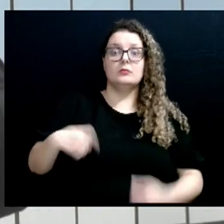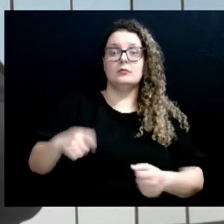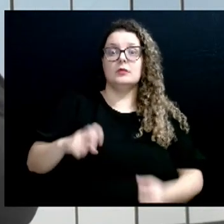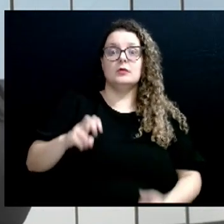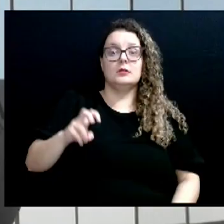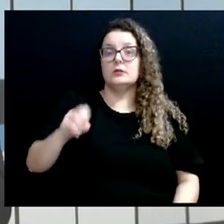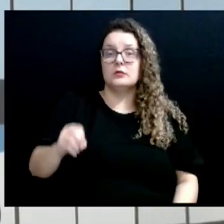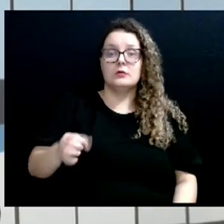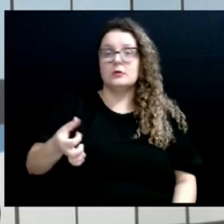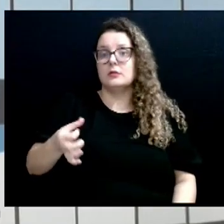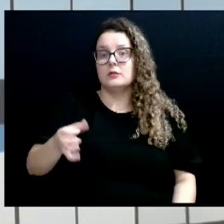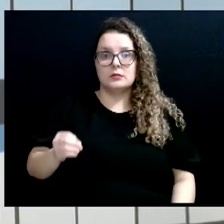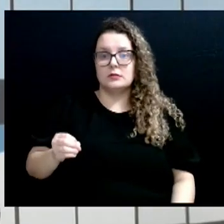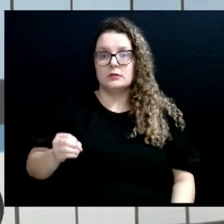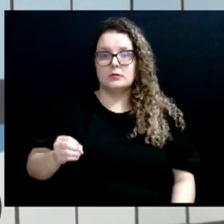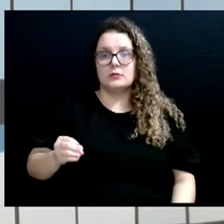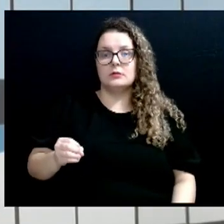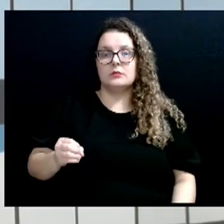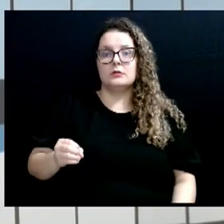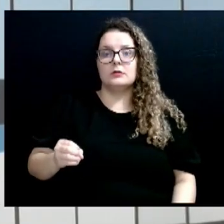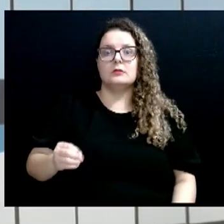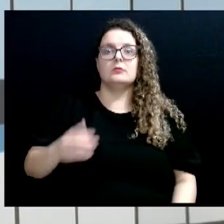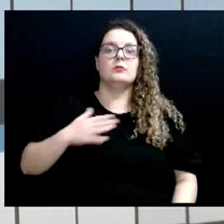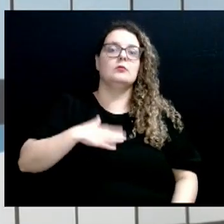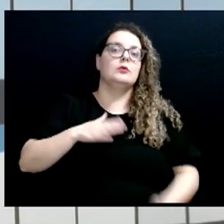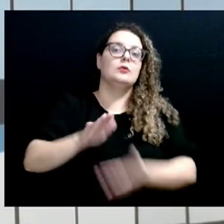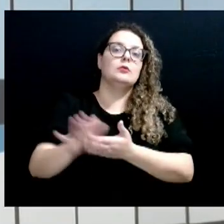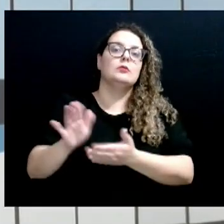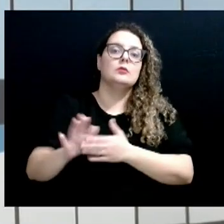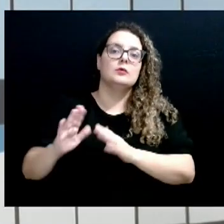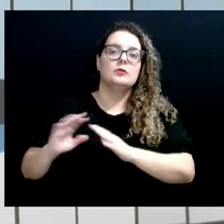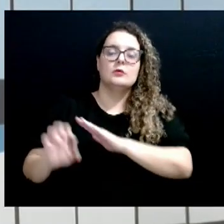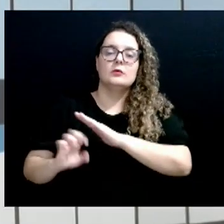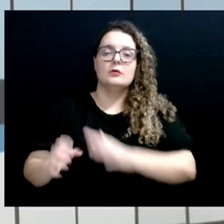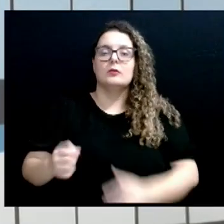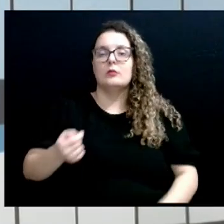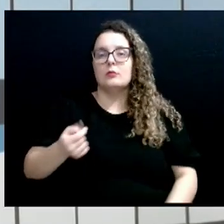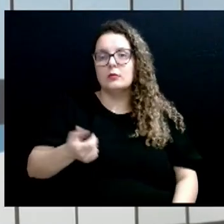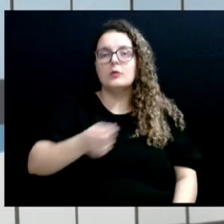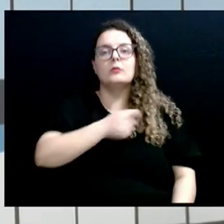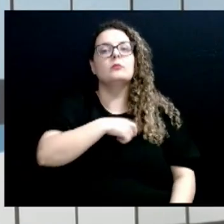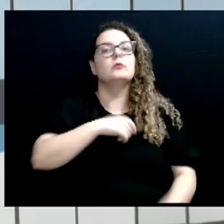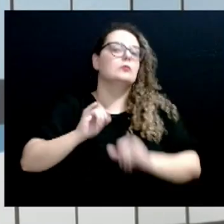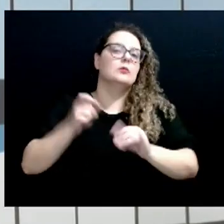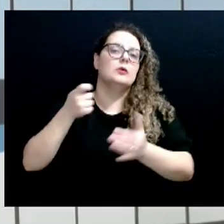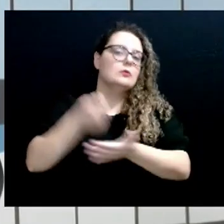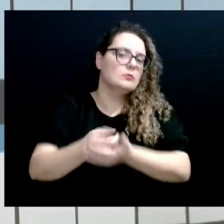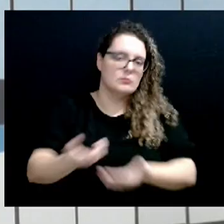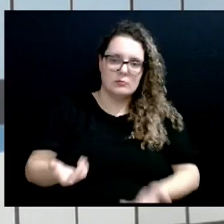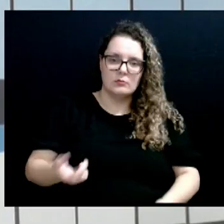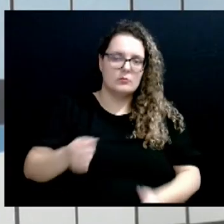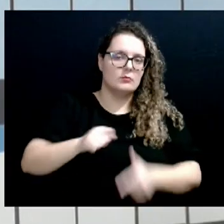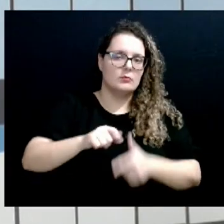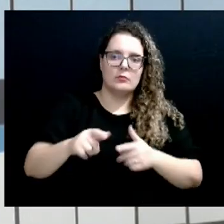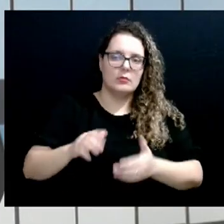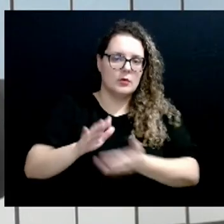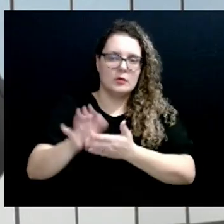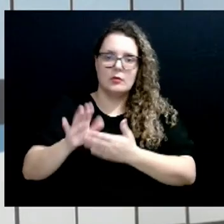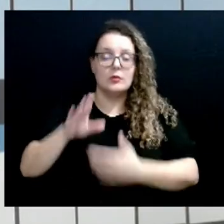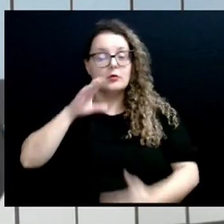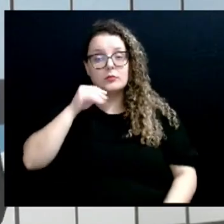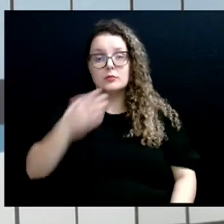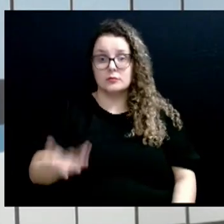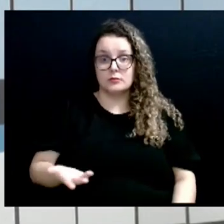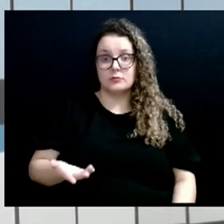tirar o meu custo de ter a empresa, entendeu? Com poucos alunos você já conseguiria fazer sua propaganda, pagar seu aluguel, seus custos, funcionários e viver